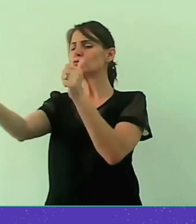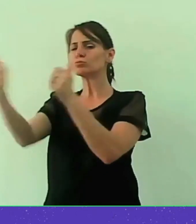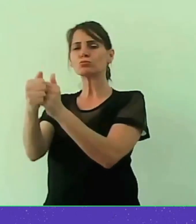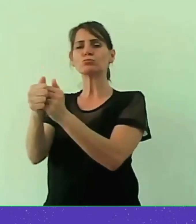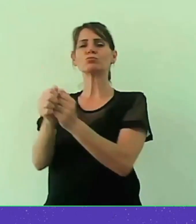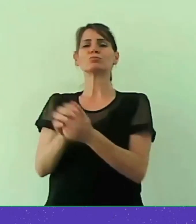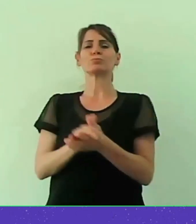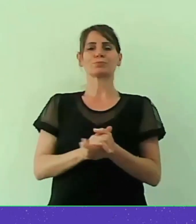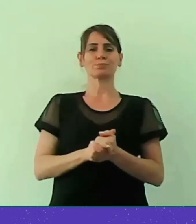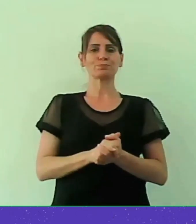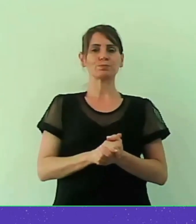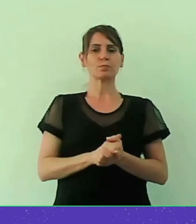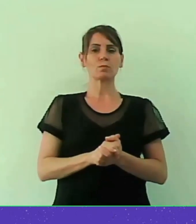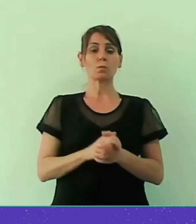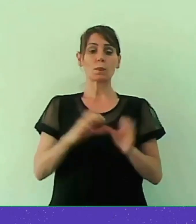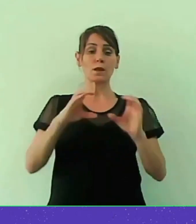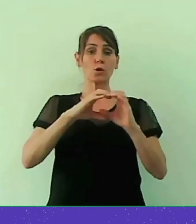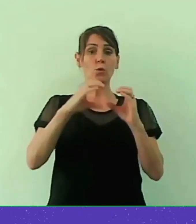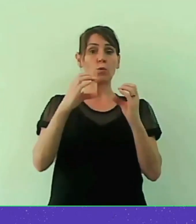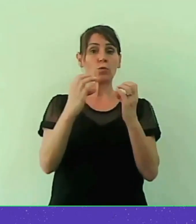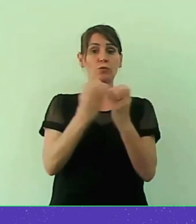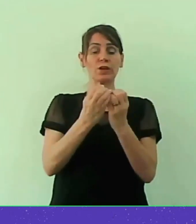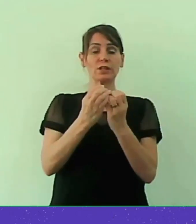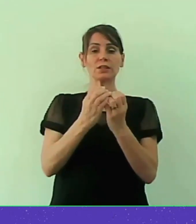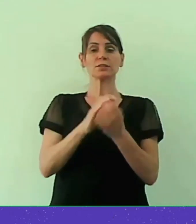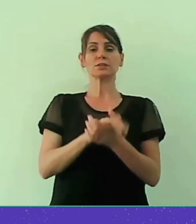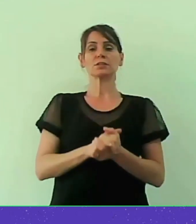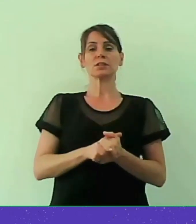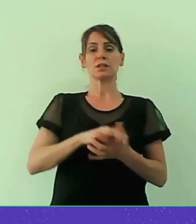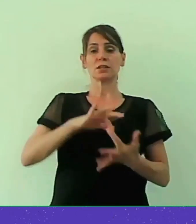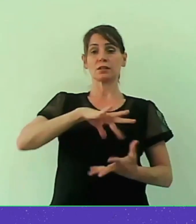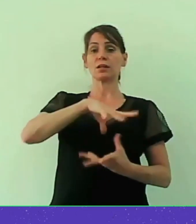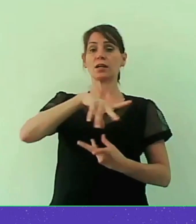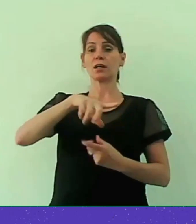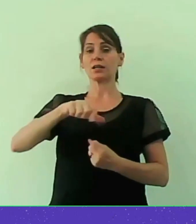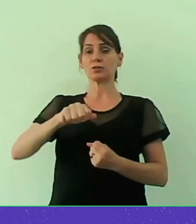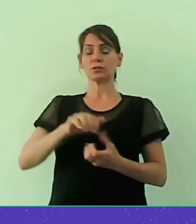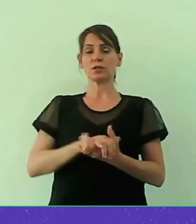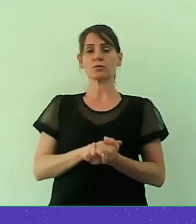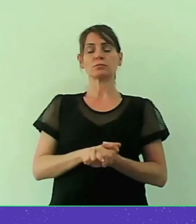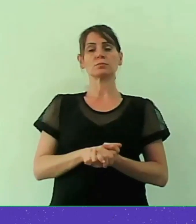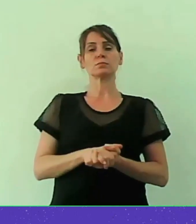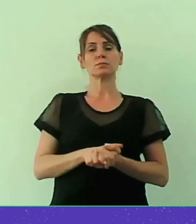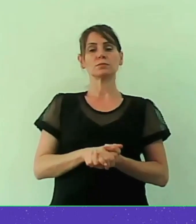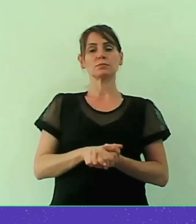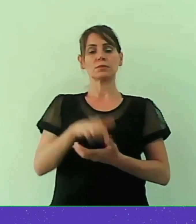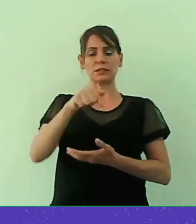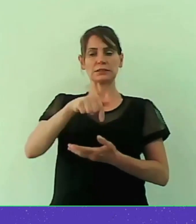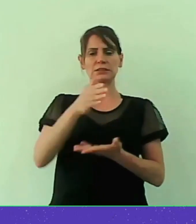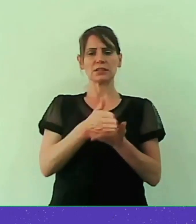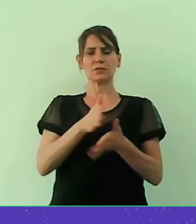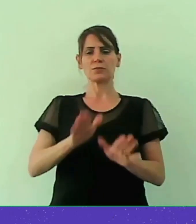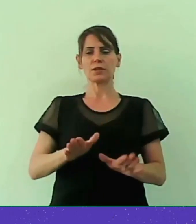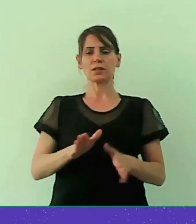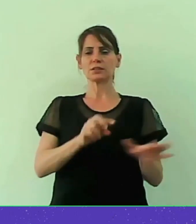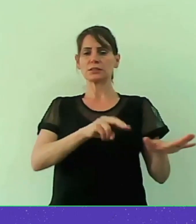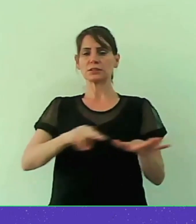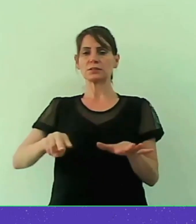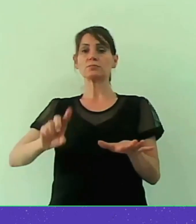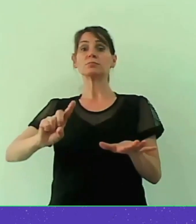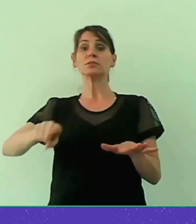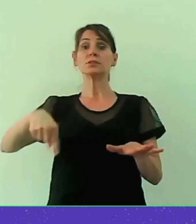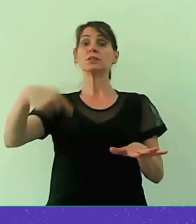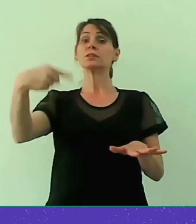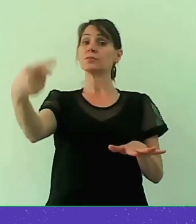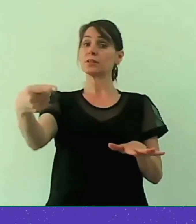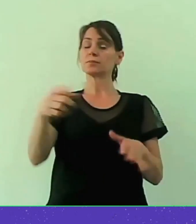A conferência internacional já vem. Terminada essa semana, queridos jovens, a semana que vem, na